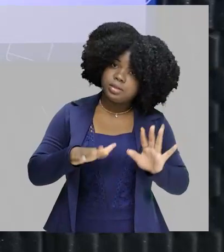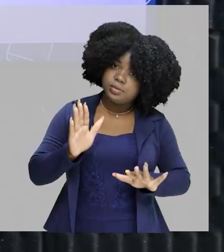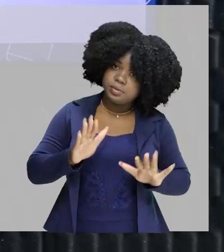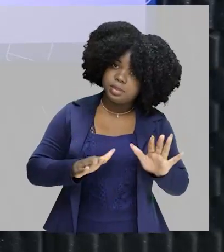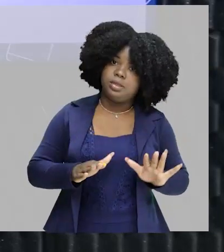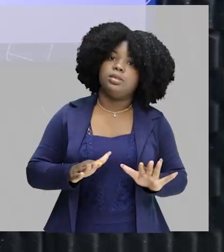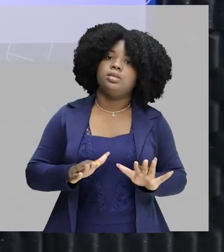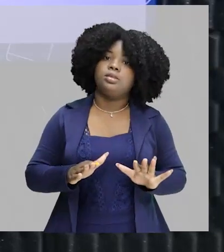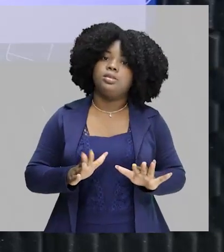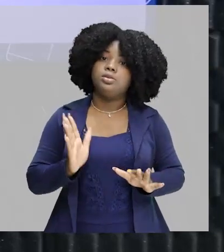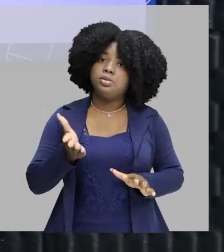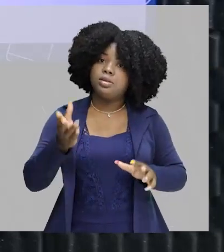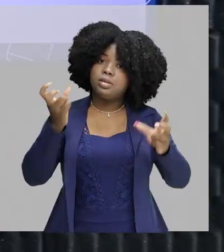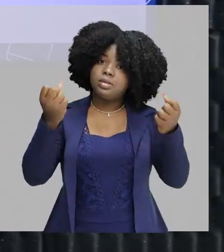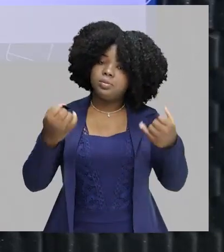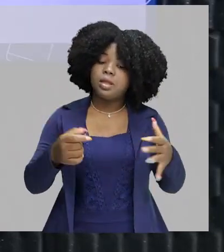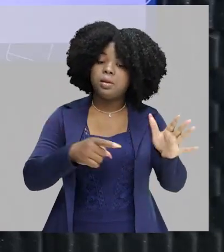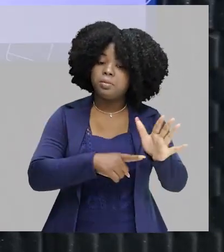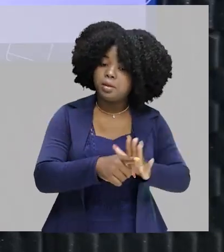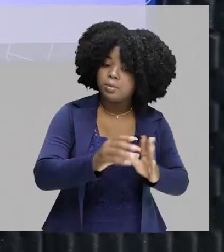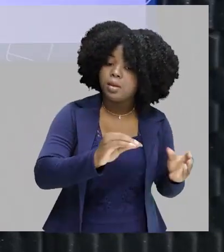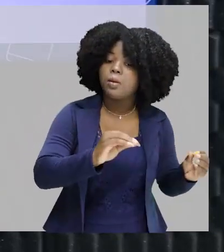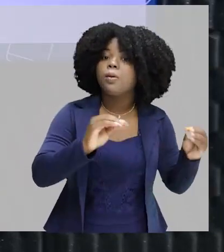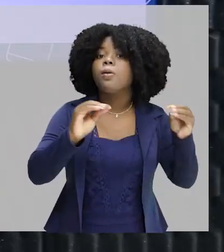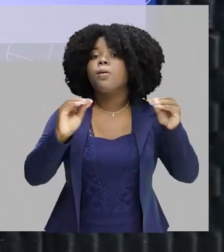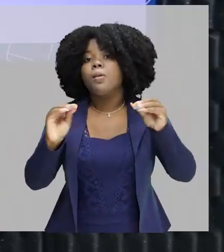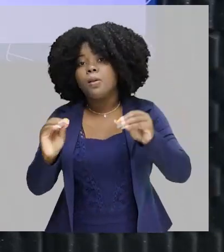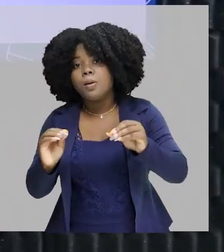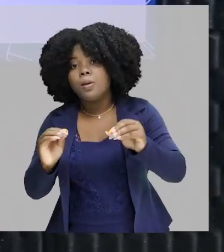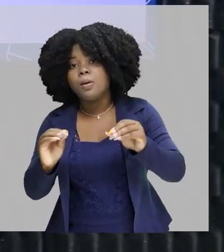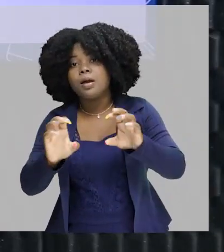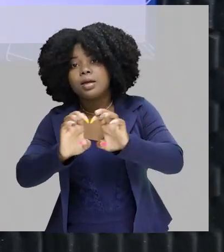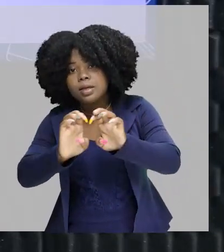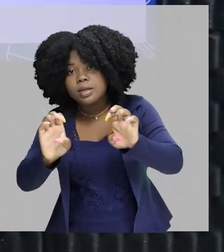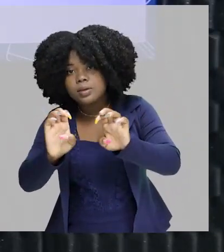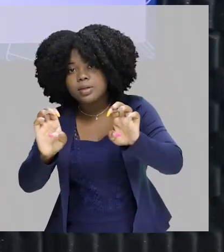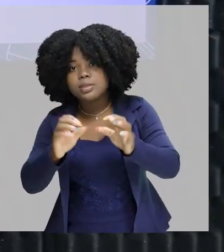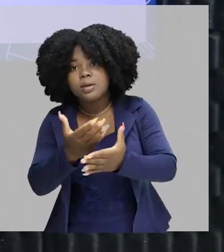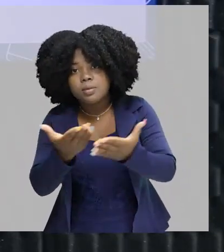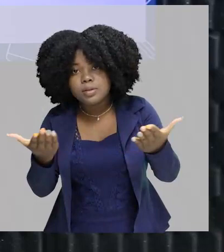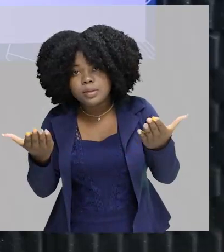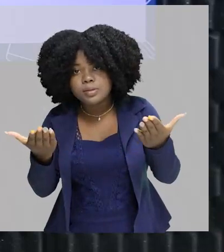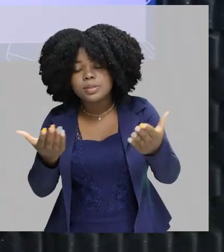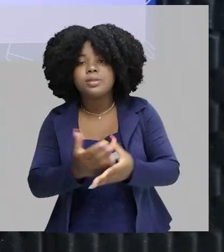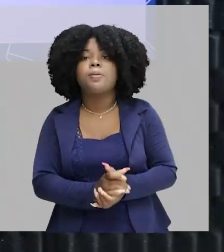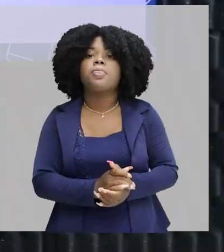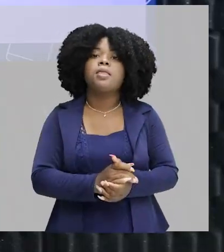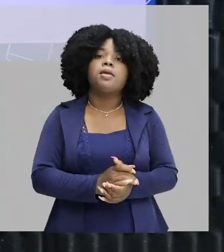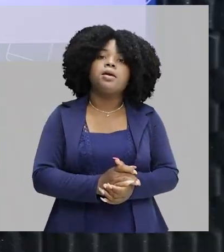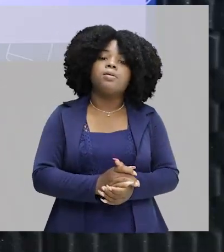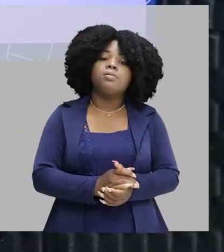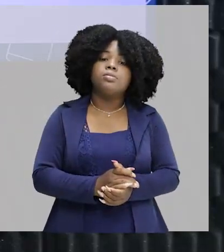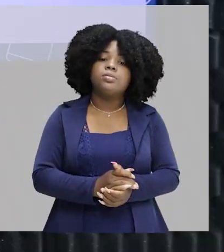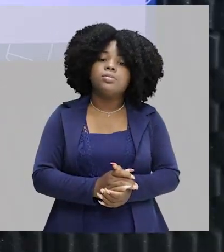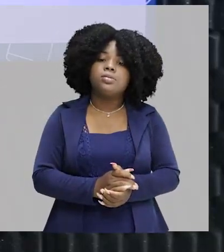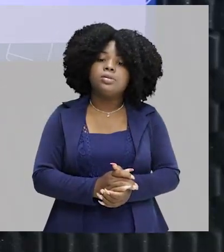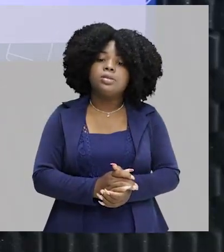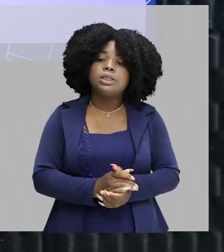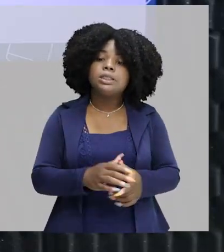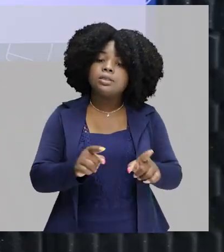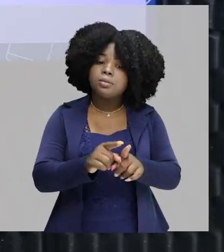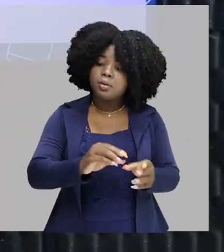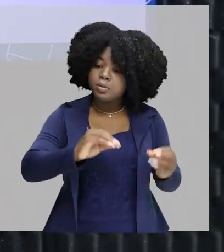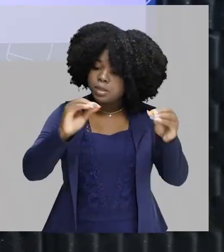vezes a questão vai fornecer a equação para você. E normalmente quando fornecer a